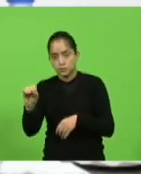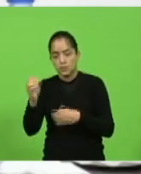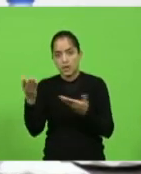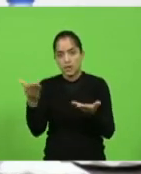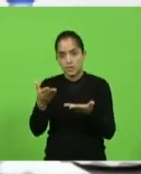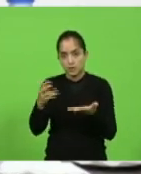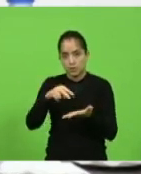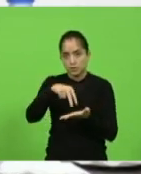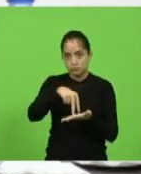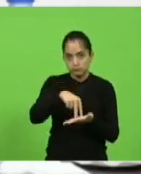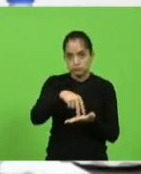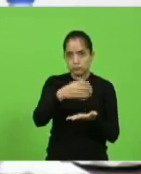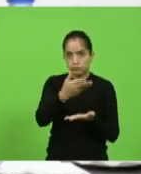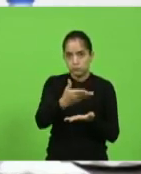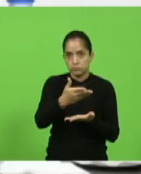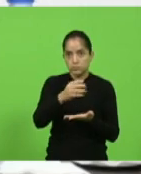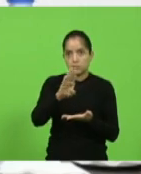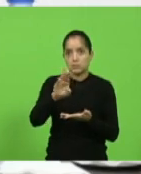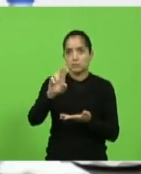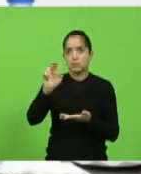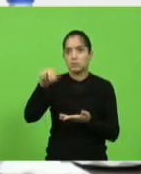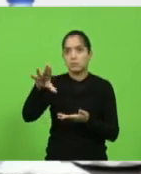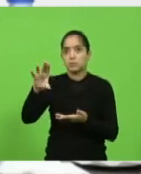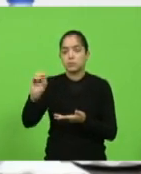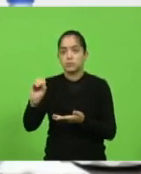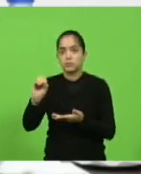a réplica, o doutor Bruno de Oliveira Carreirão.